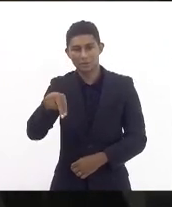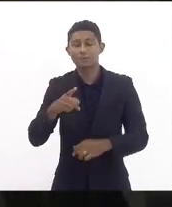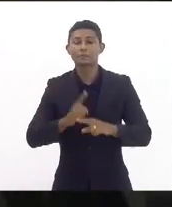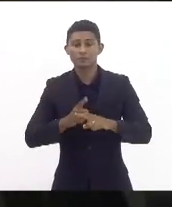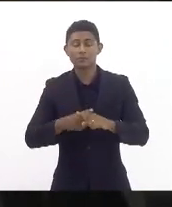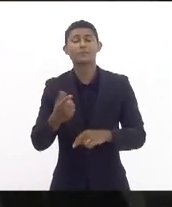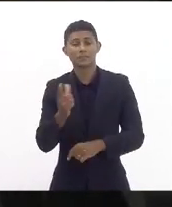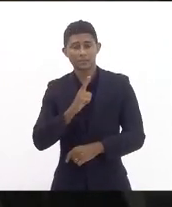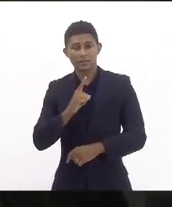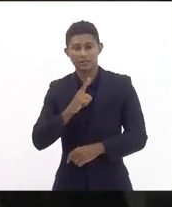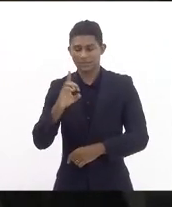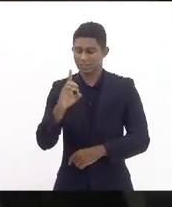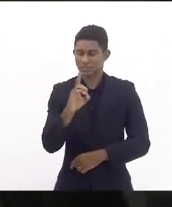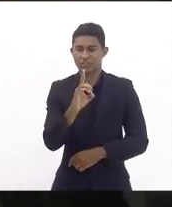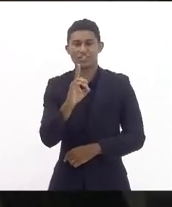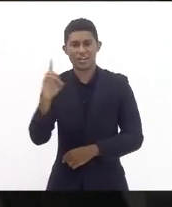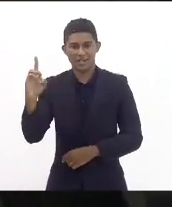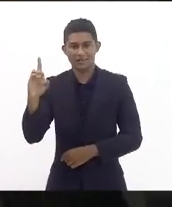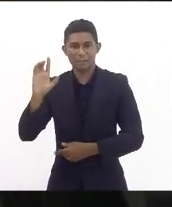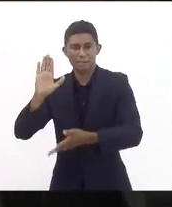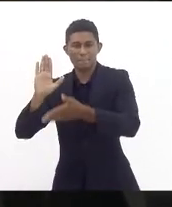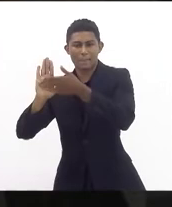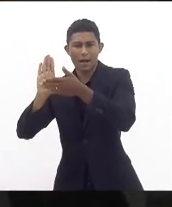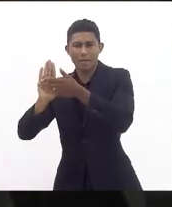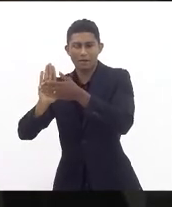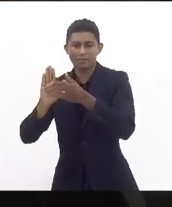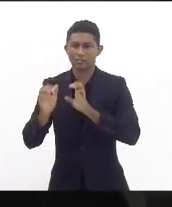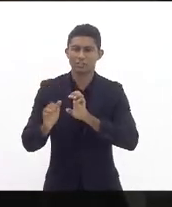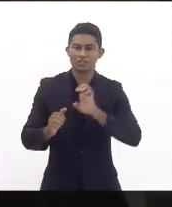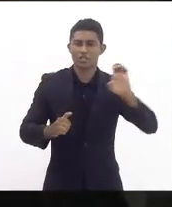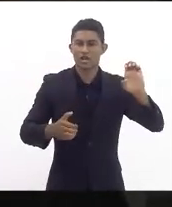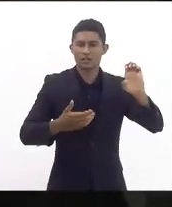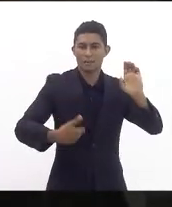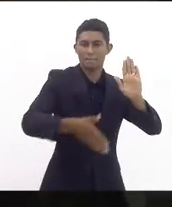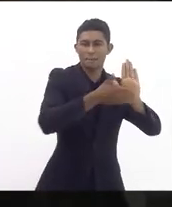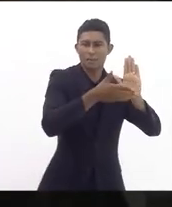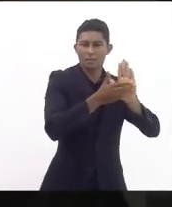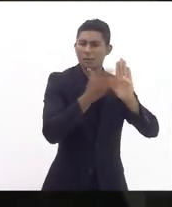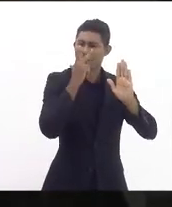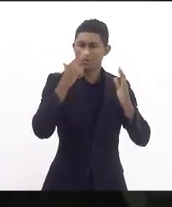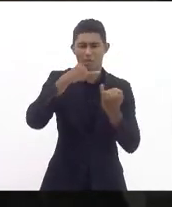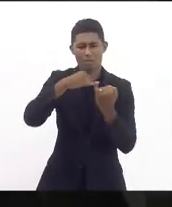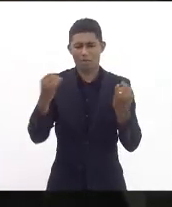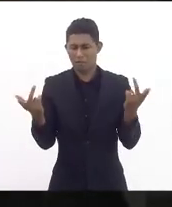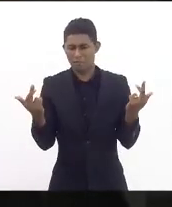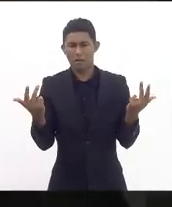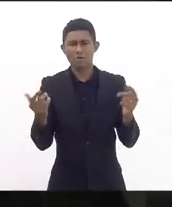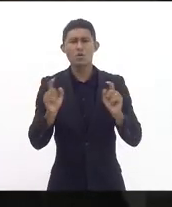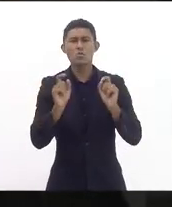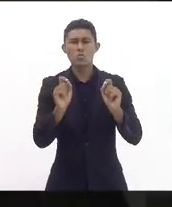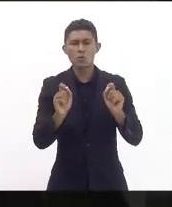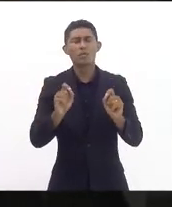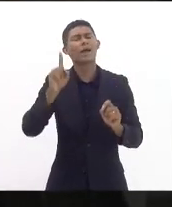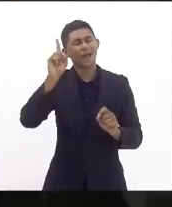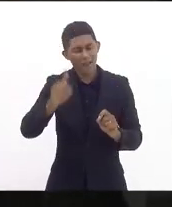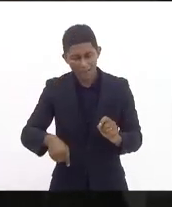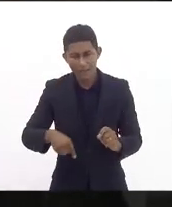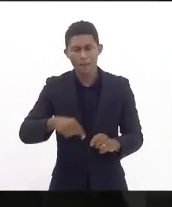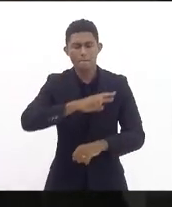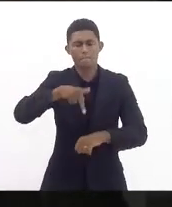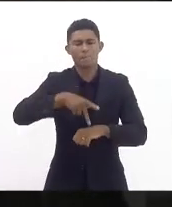que se encontra com a pauta da extrema-esquerda uma delas é a bandeira do nacionalismo